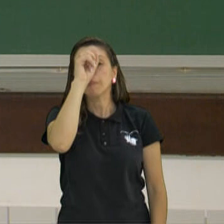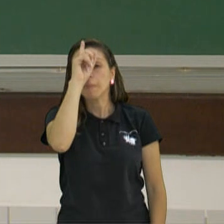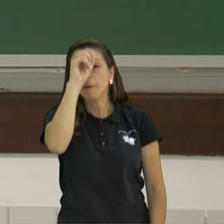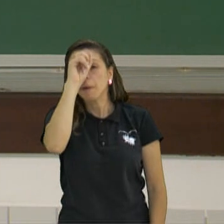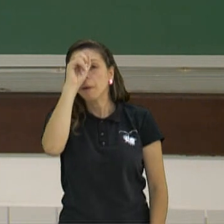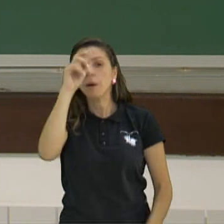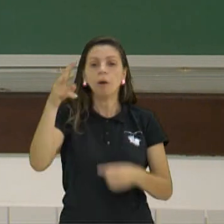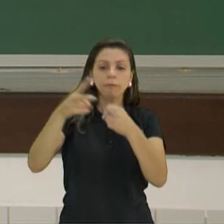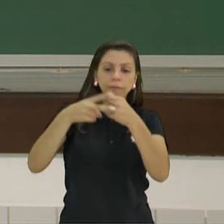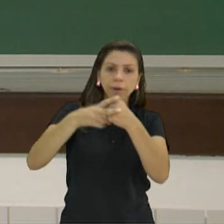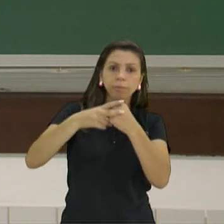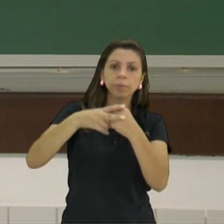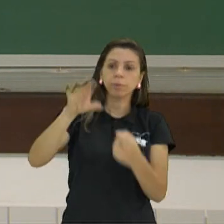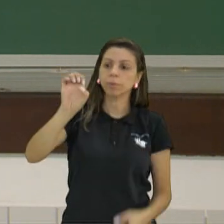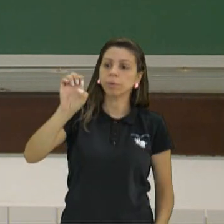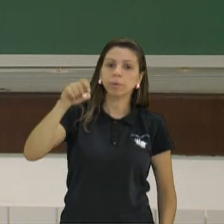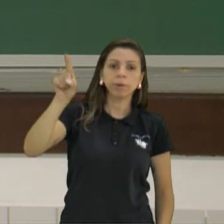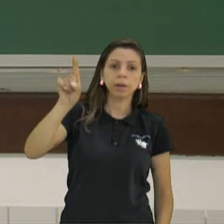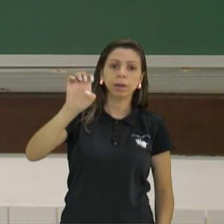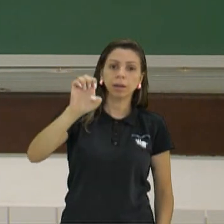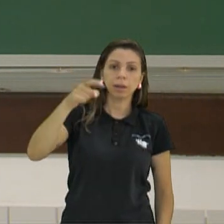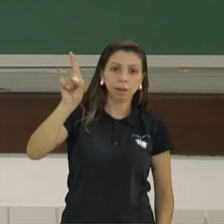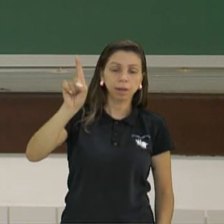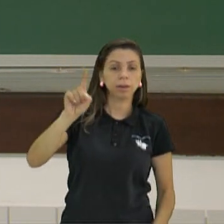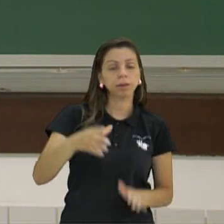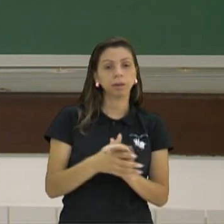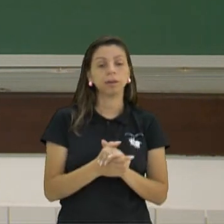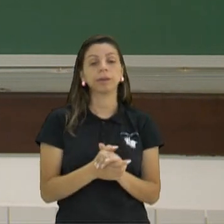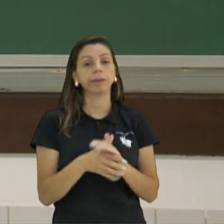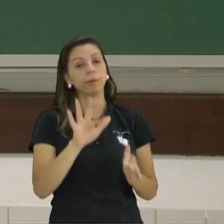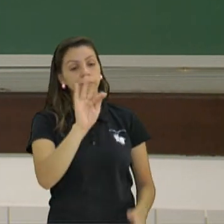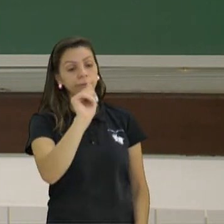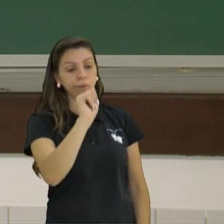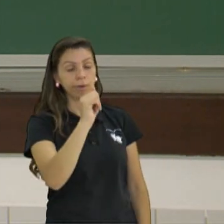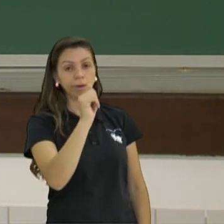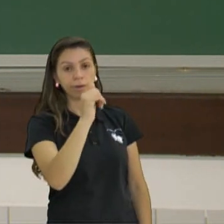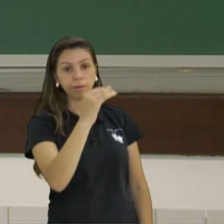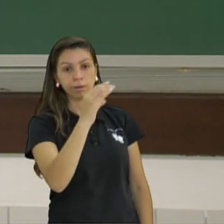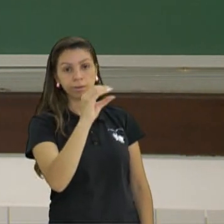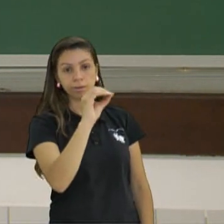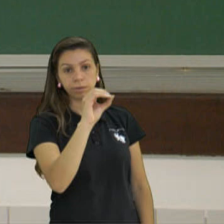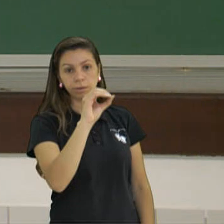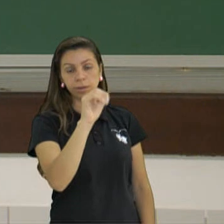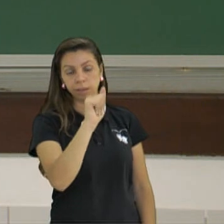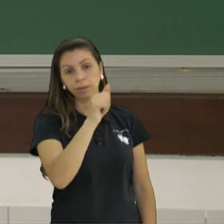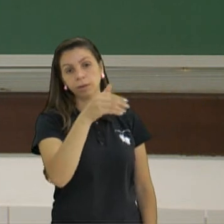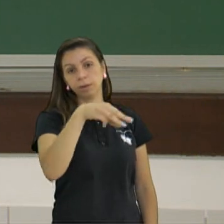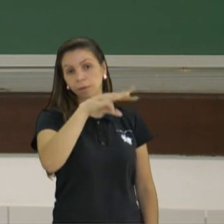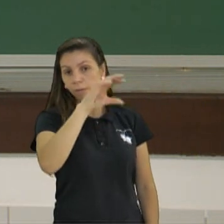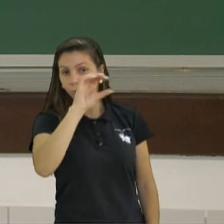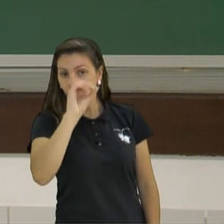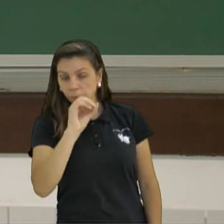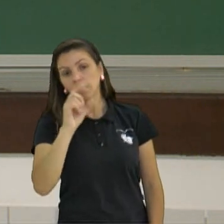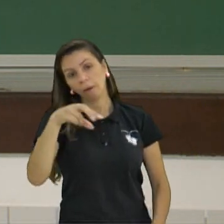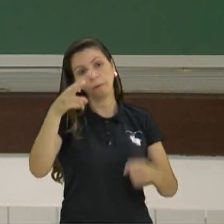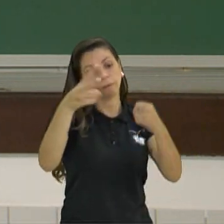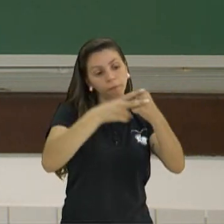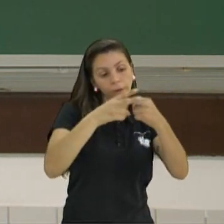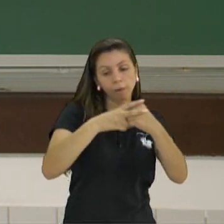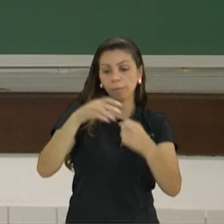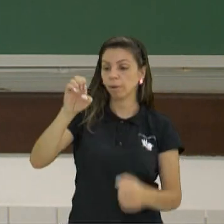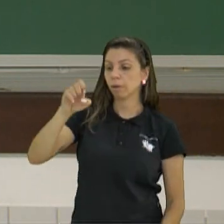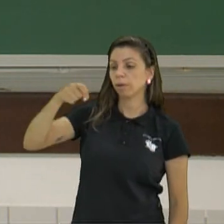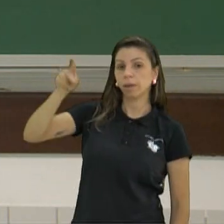é. Nós temos façamos, que é um verbo, e o é na outra frase, portanto, é um período composto. Olha só